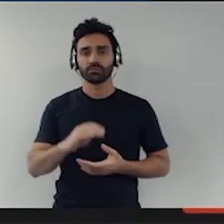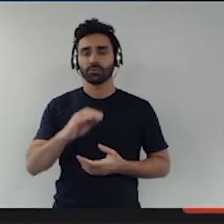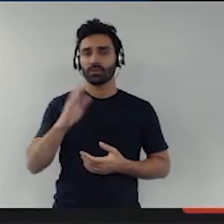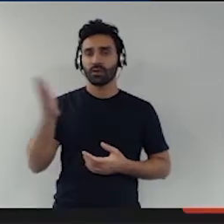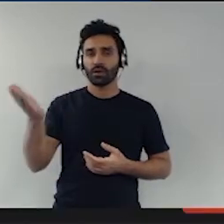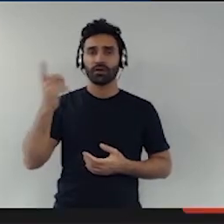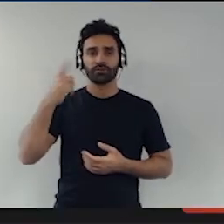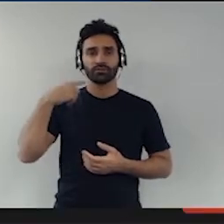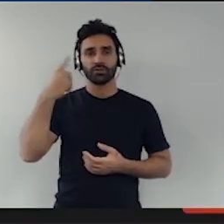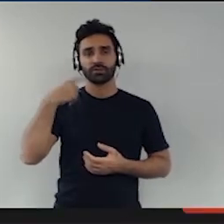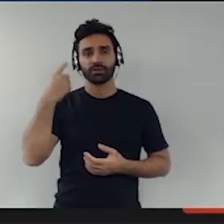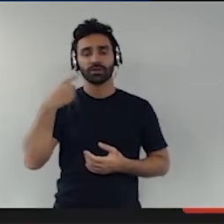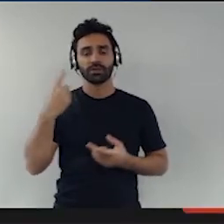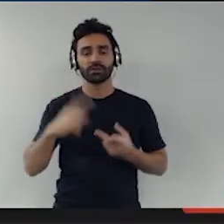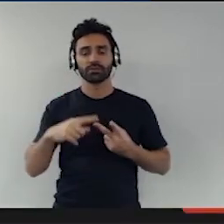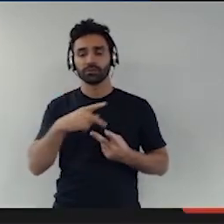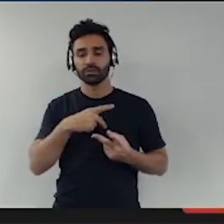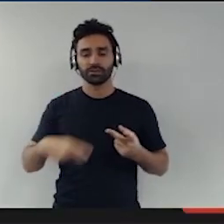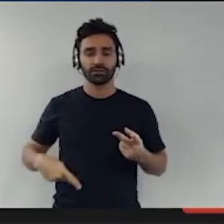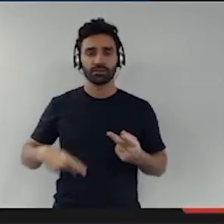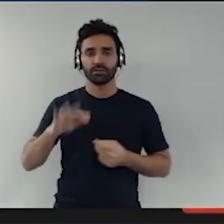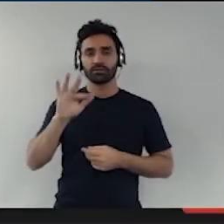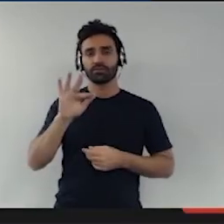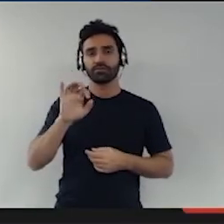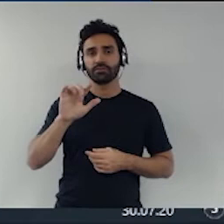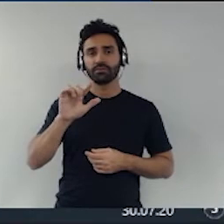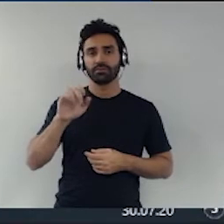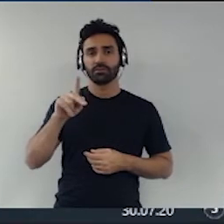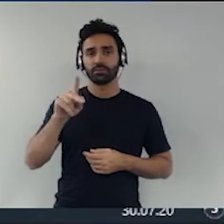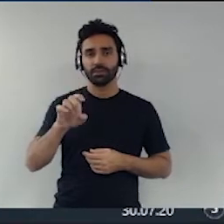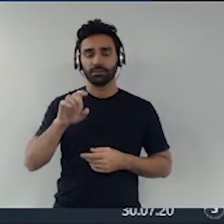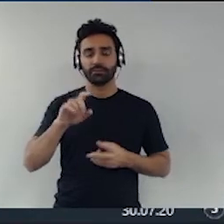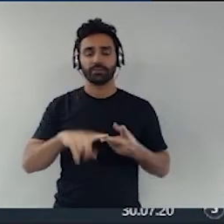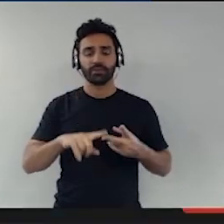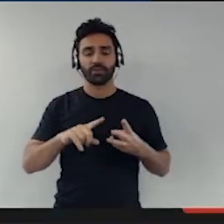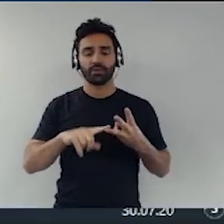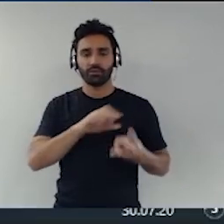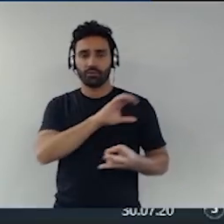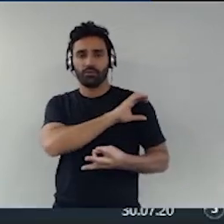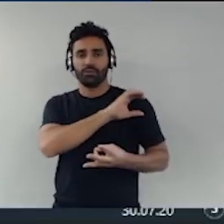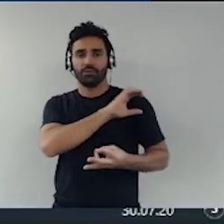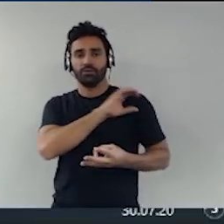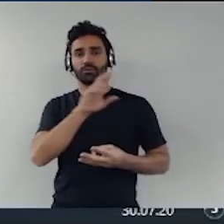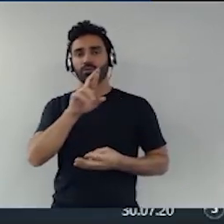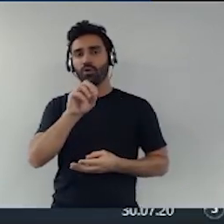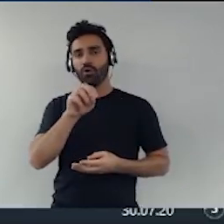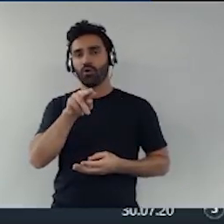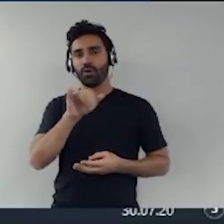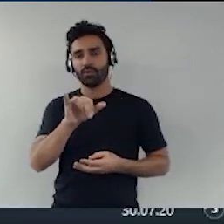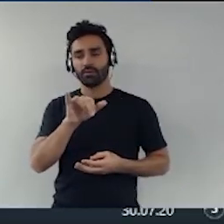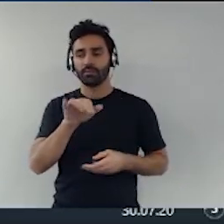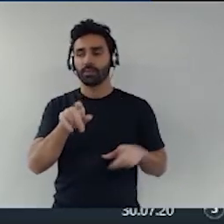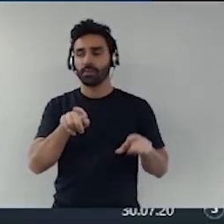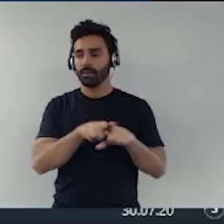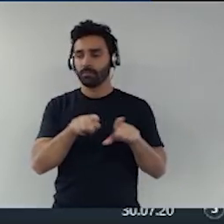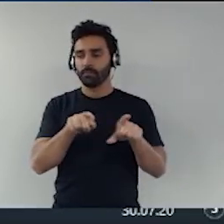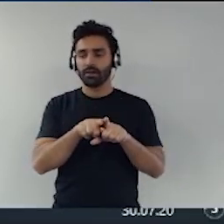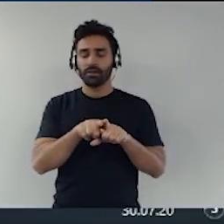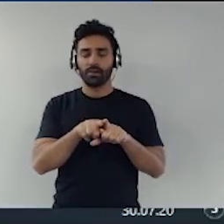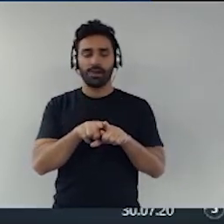do presidente Felipe Santa Cruz, do seu coordenador Rony, e também